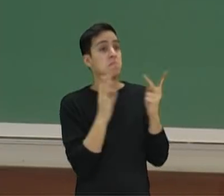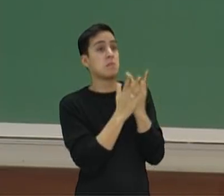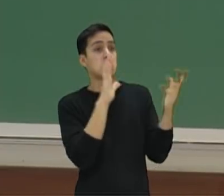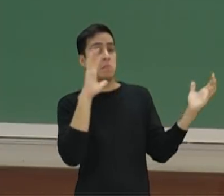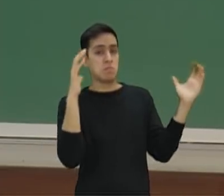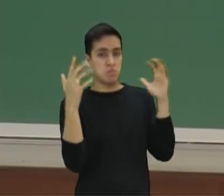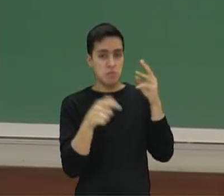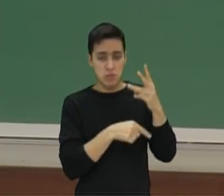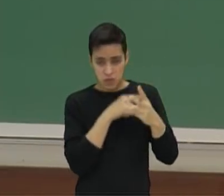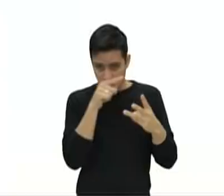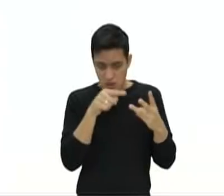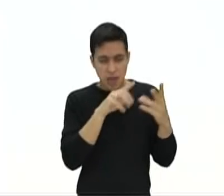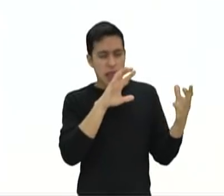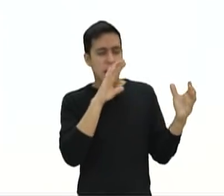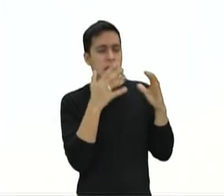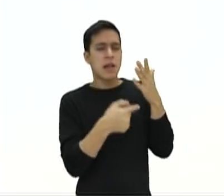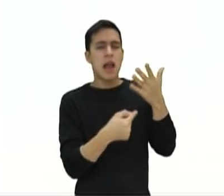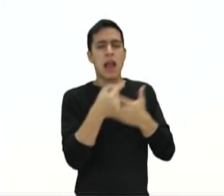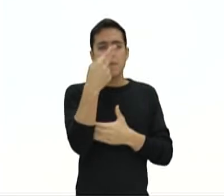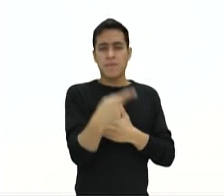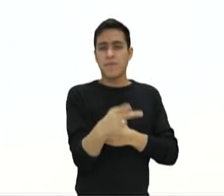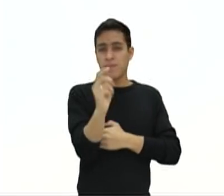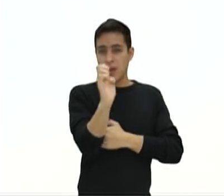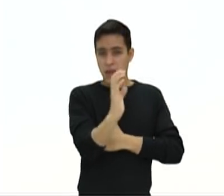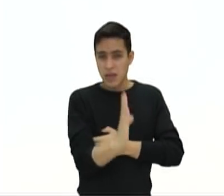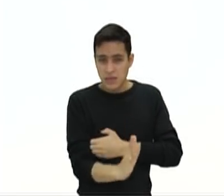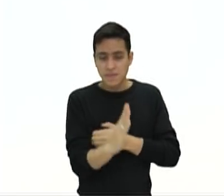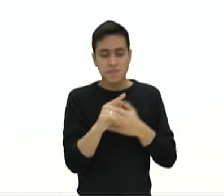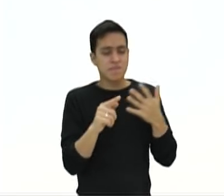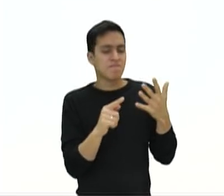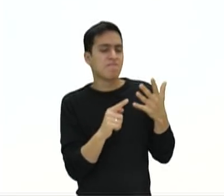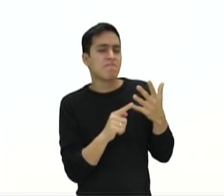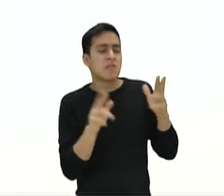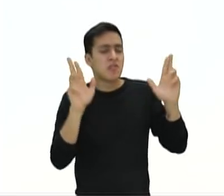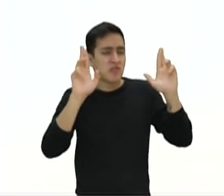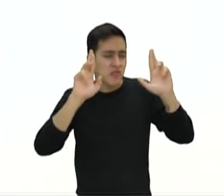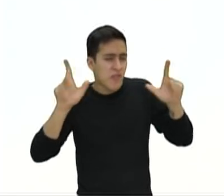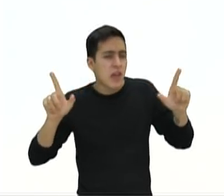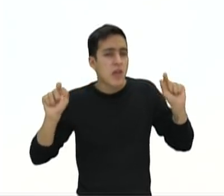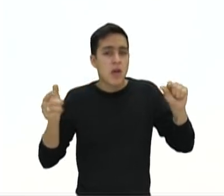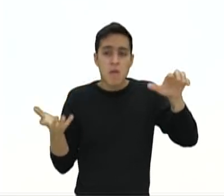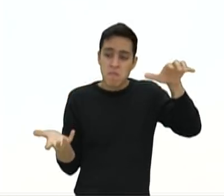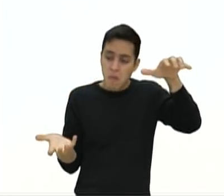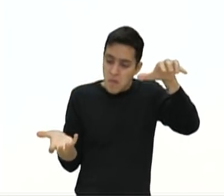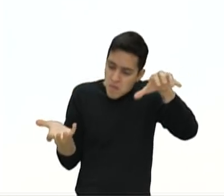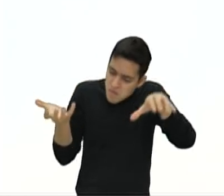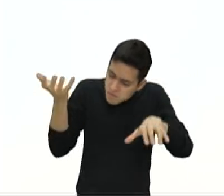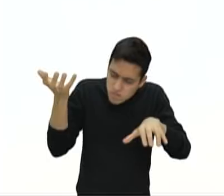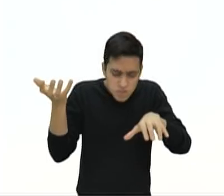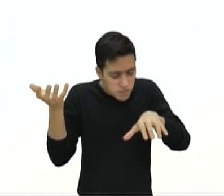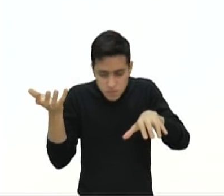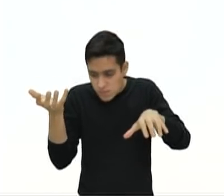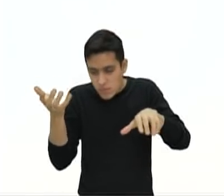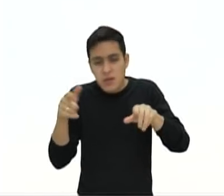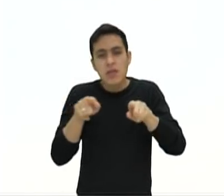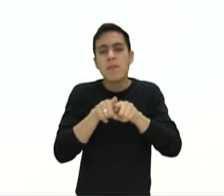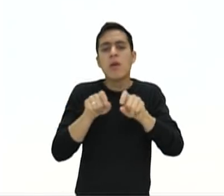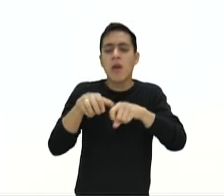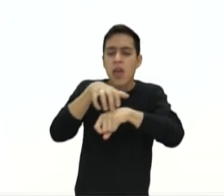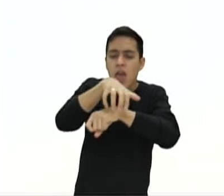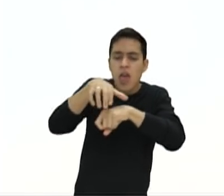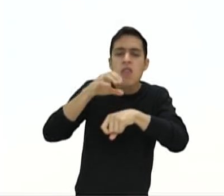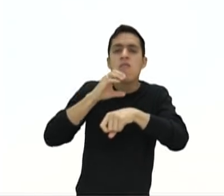climáticos, os climas do Brasil, a diferença de alta e baixa pressão, o que são ilhas de